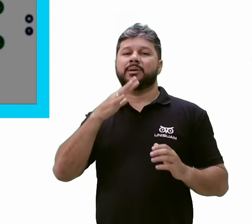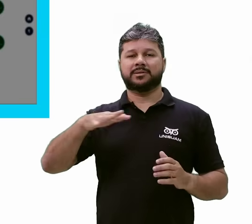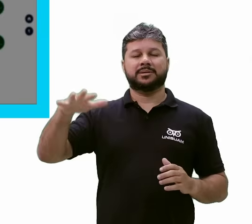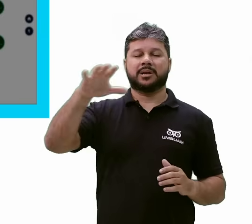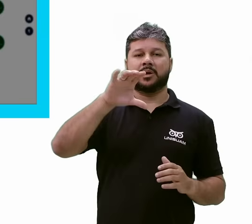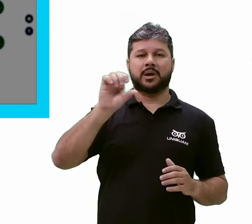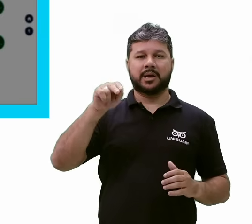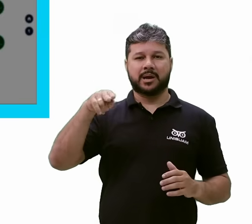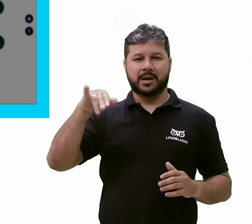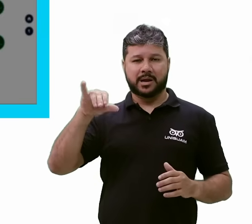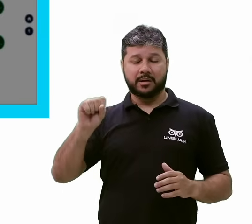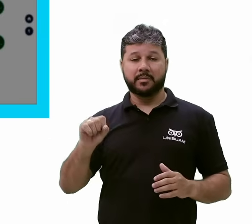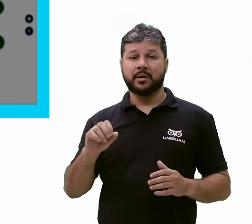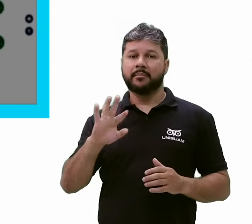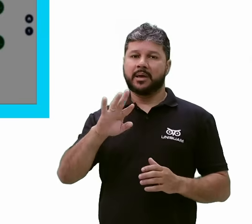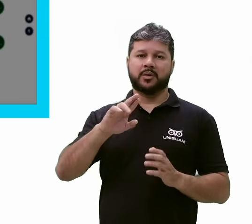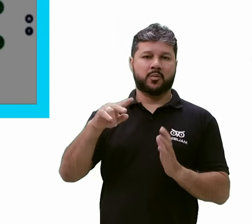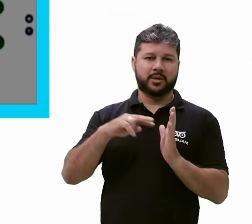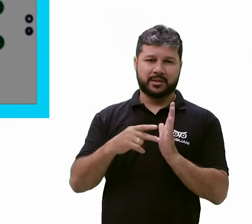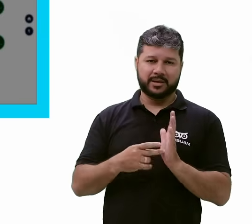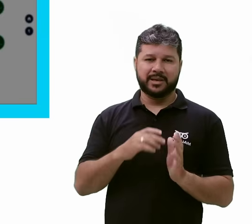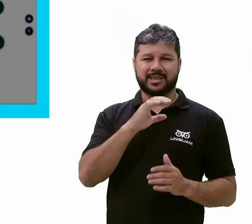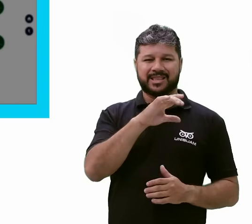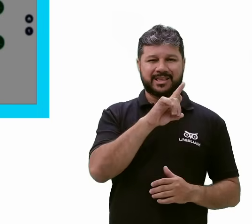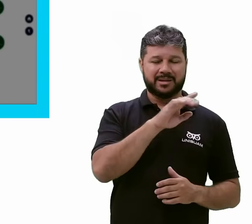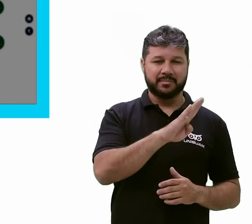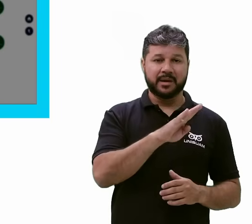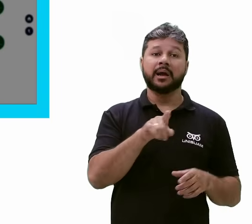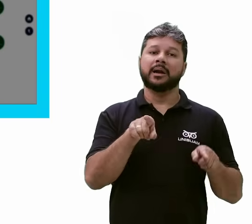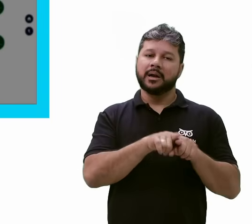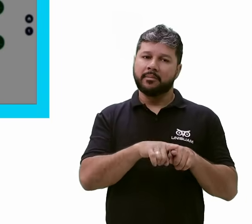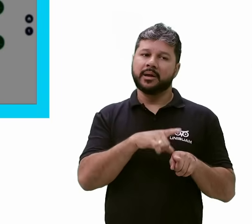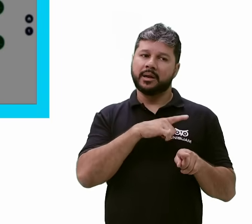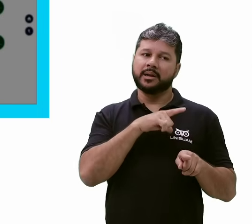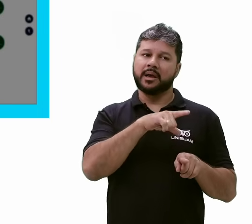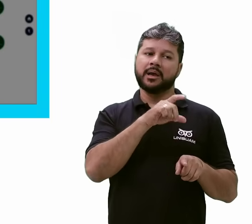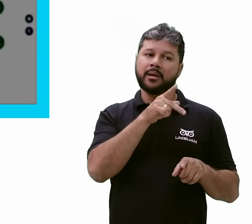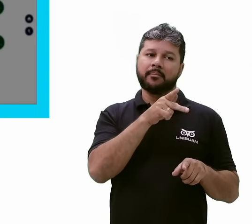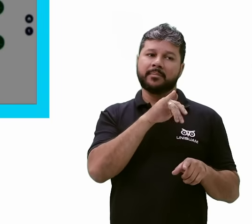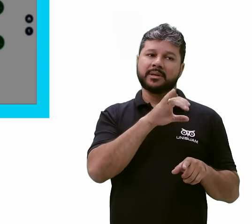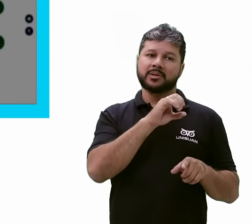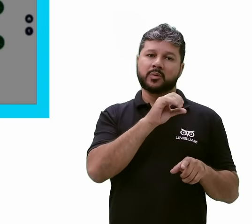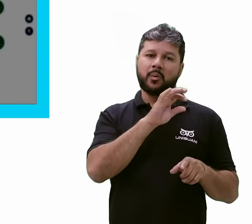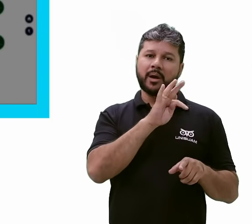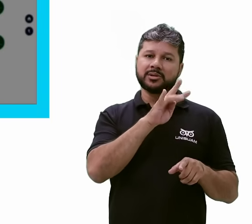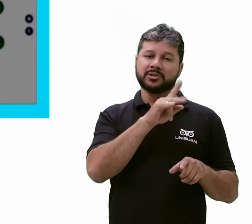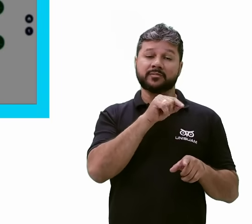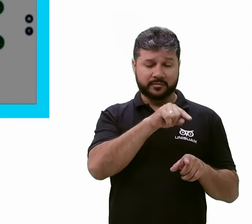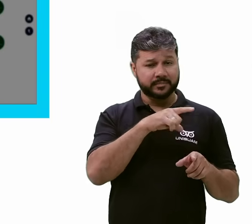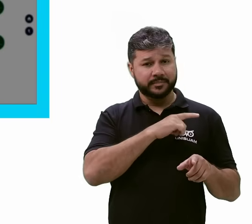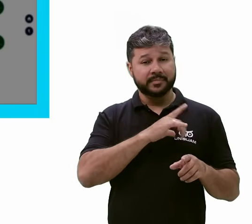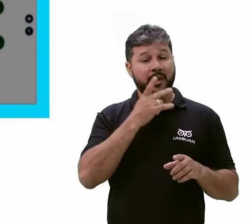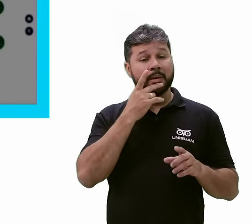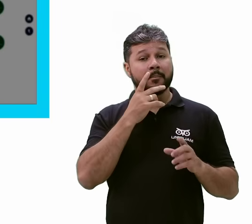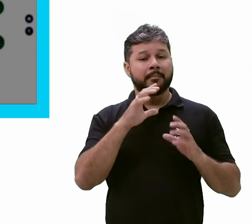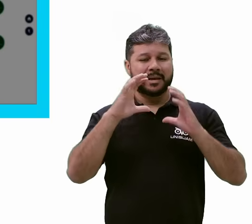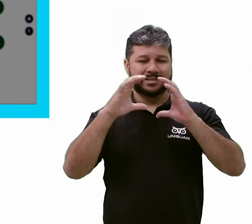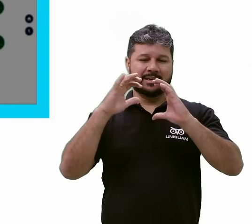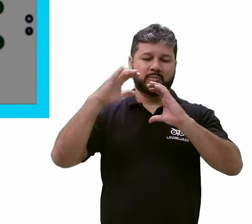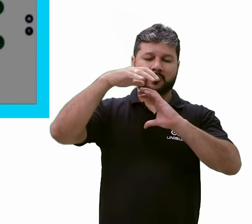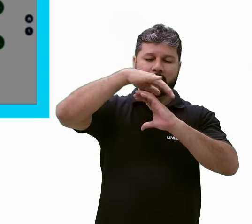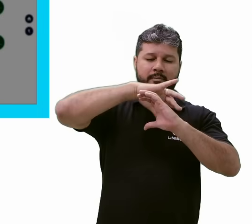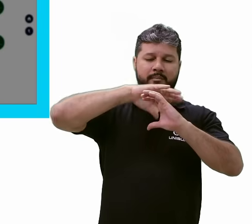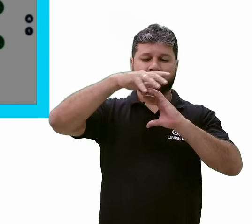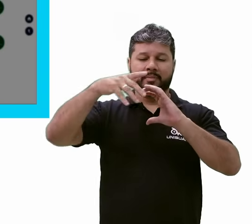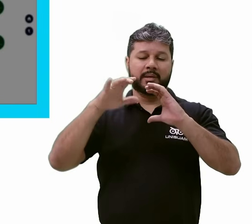tá? Mas não significa que o CBD também não seja psicoativo, ele também é. Só que ele age em regiões